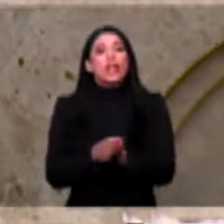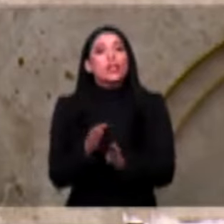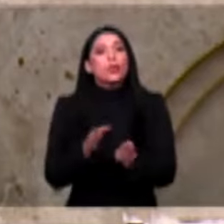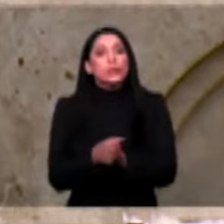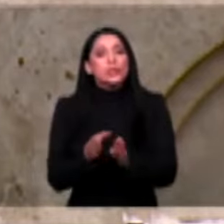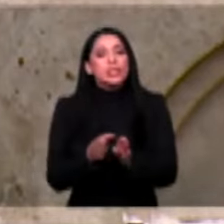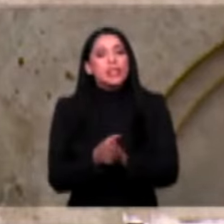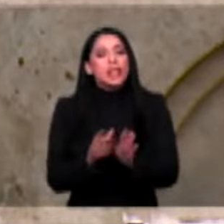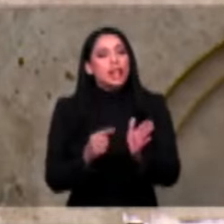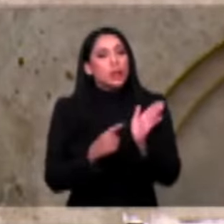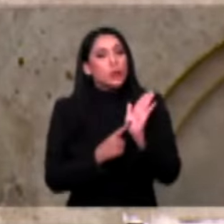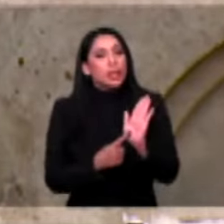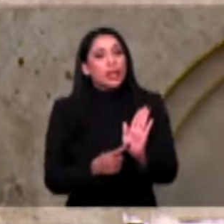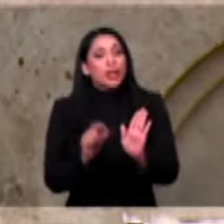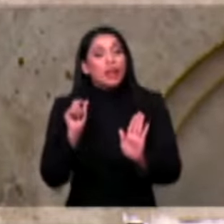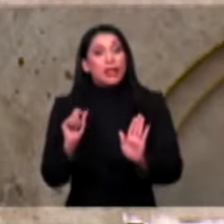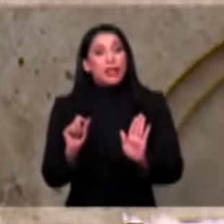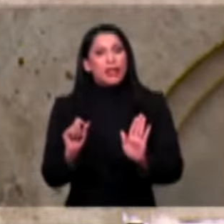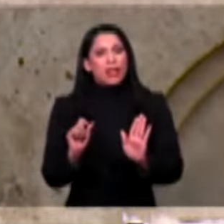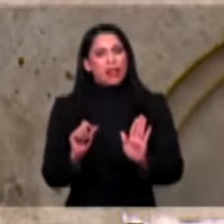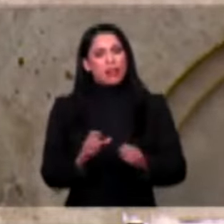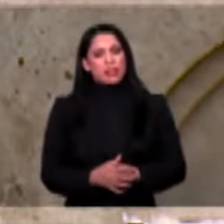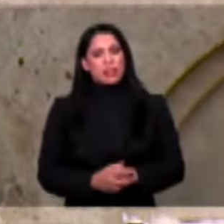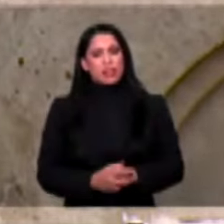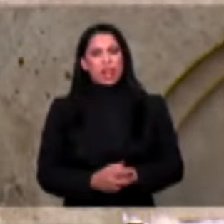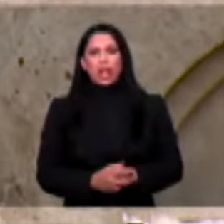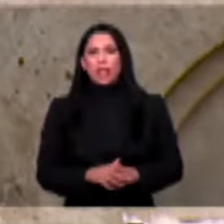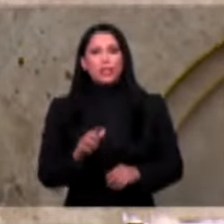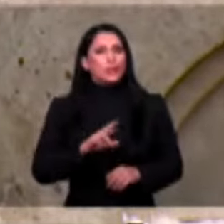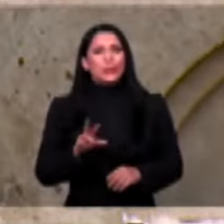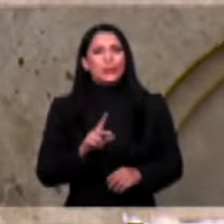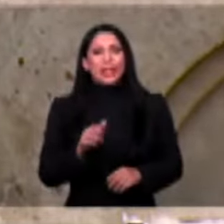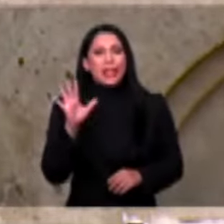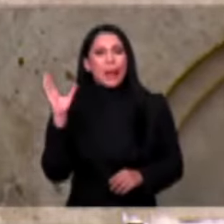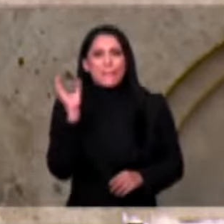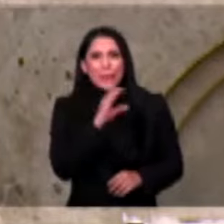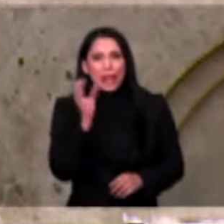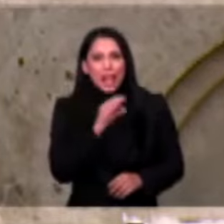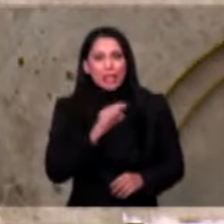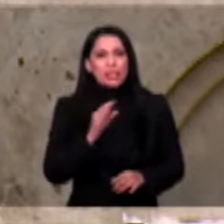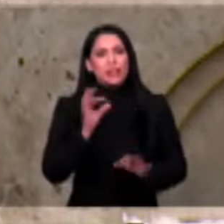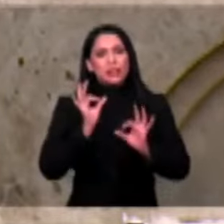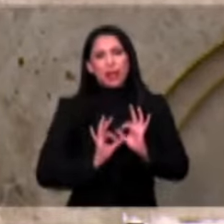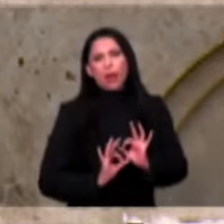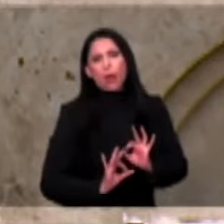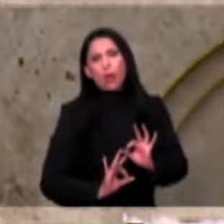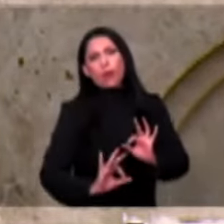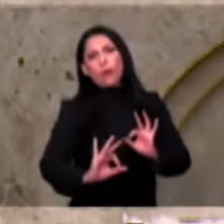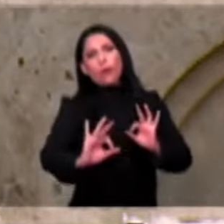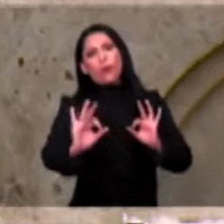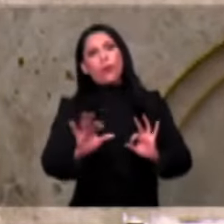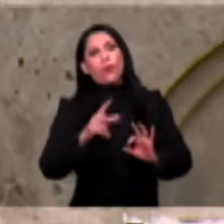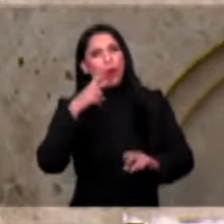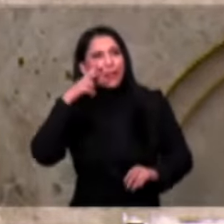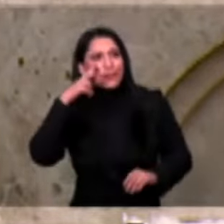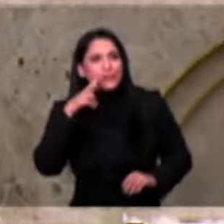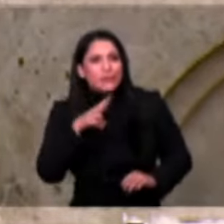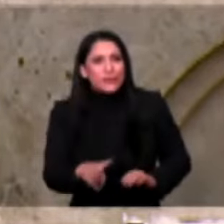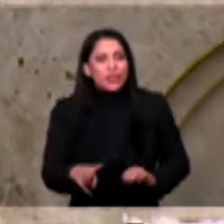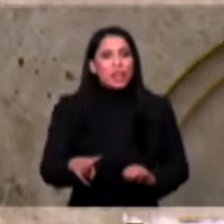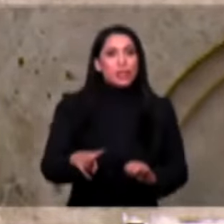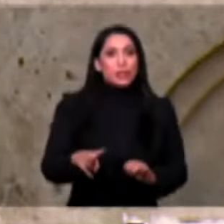seja longa e sem pressa a viagem rumo a Ítaca, repleta de